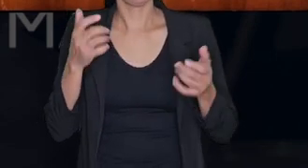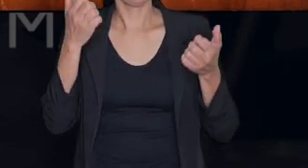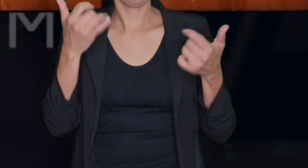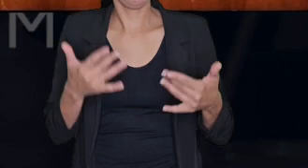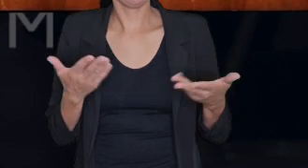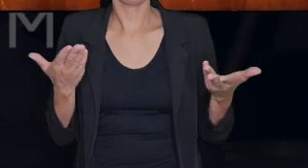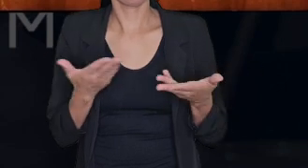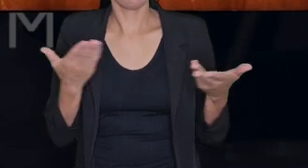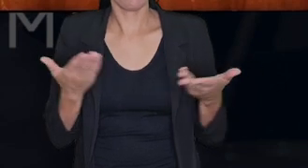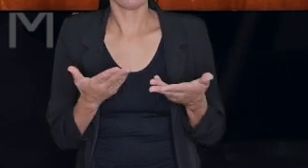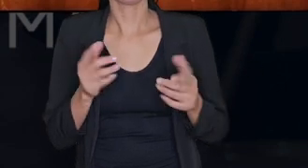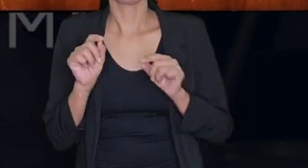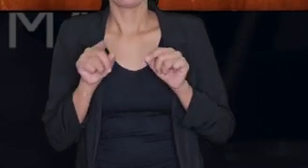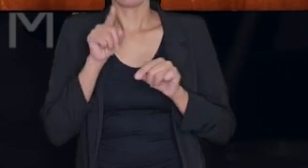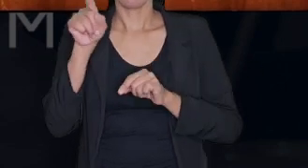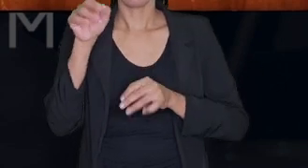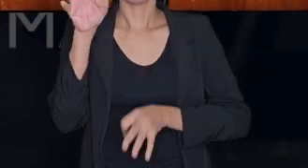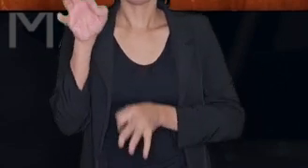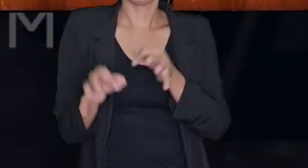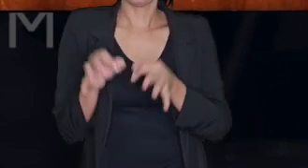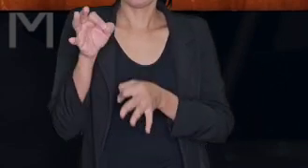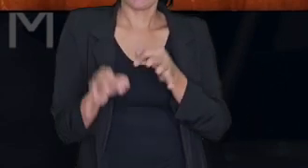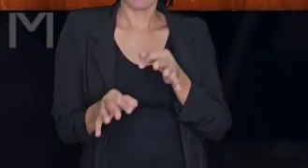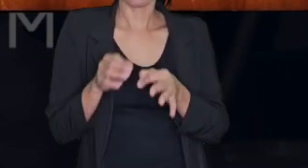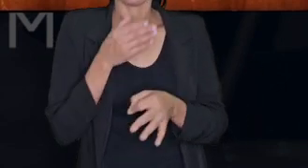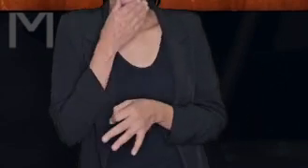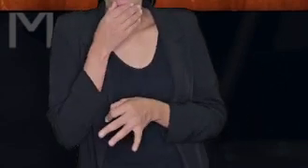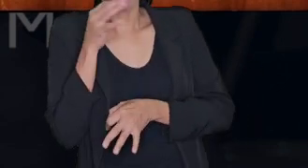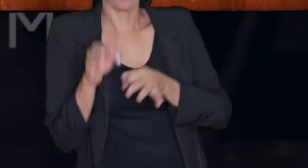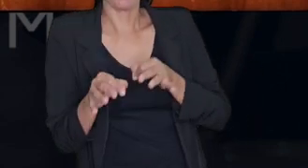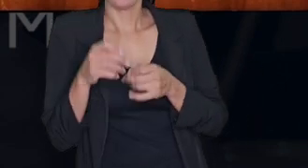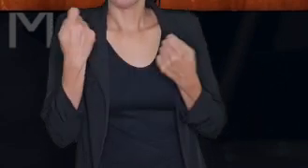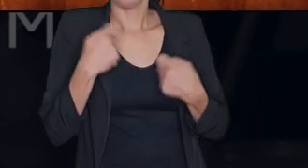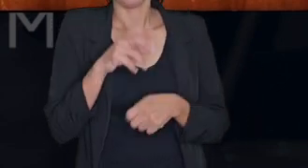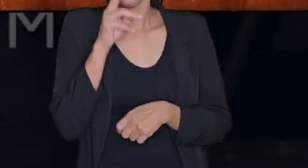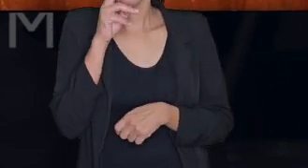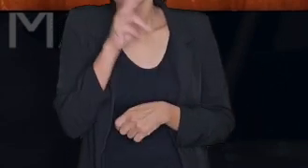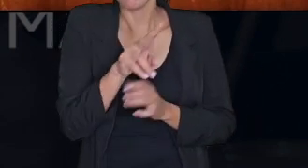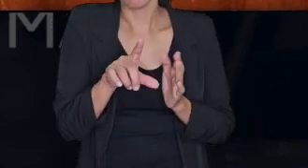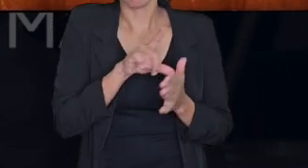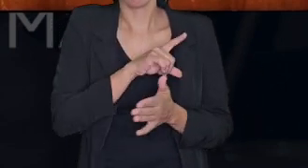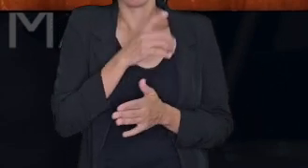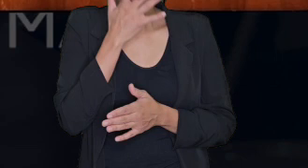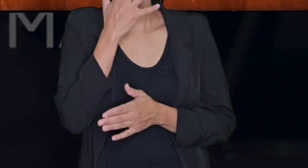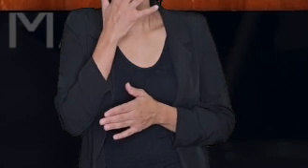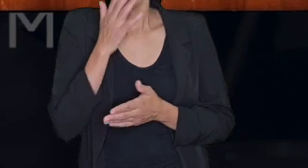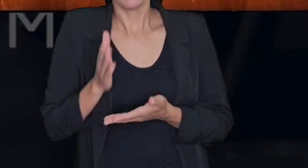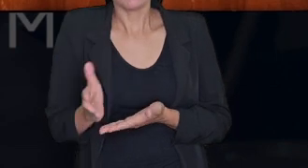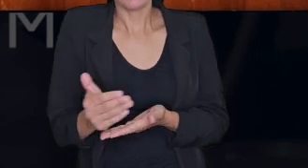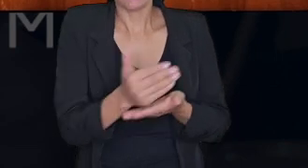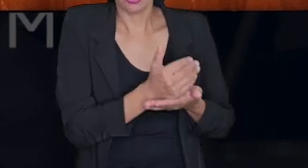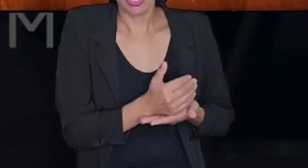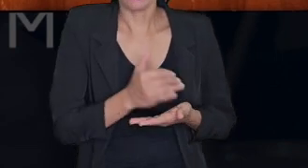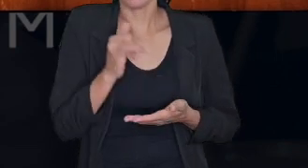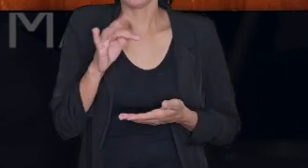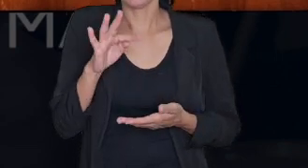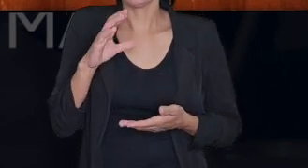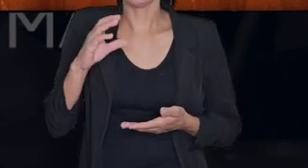ITCMD. Há uma diferença que eu acabo de dizer, que no judicial, o juiz não precisa